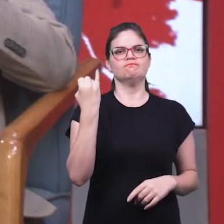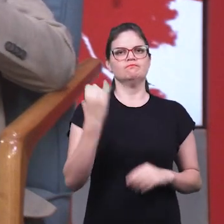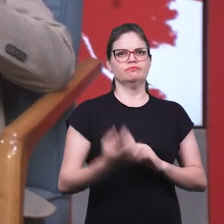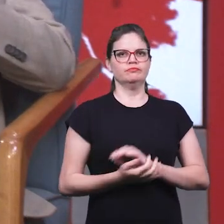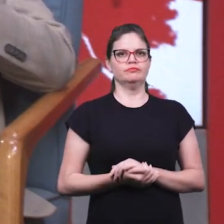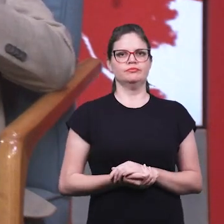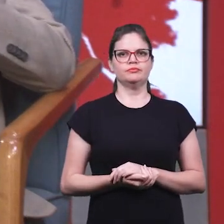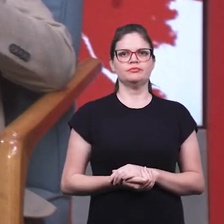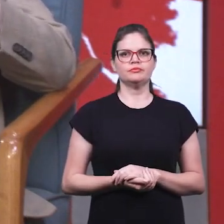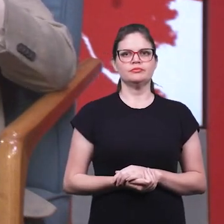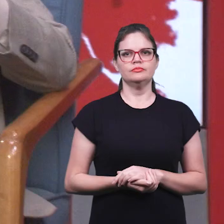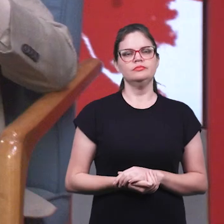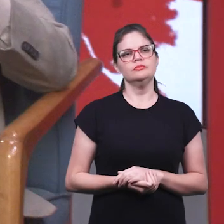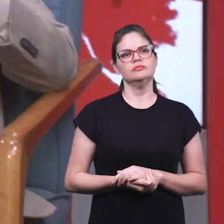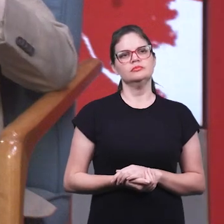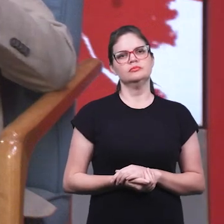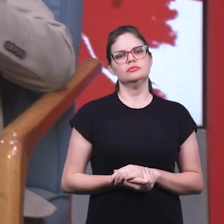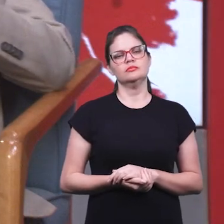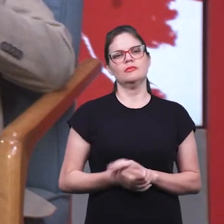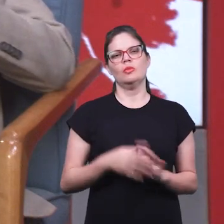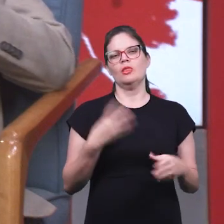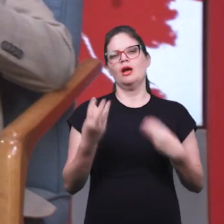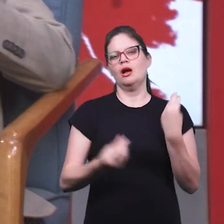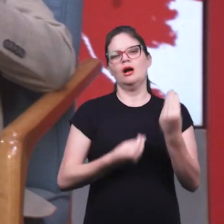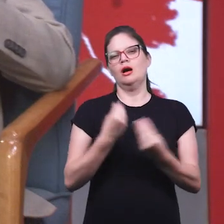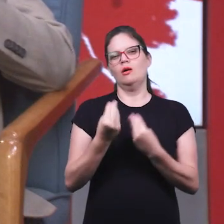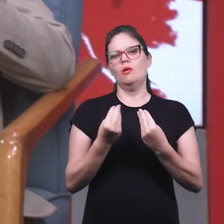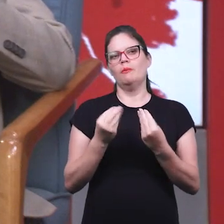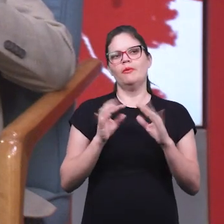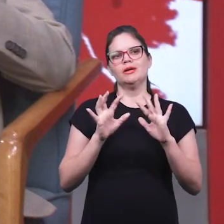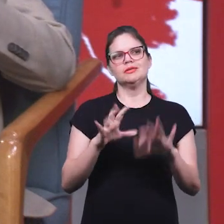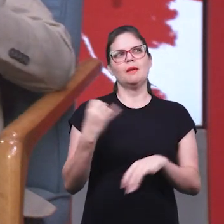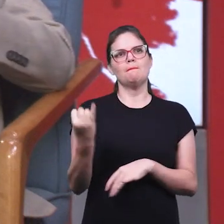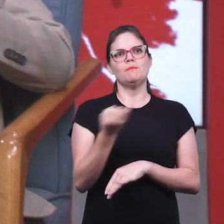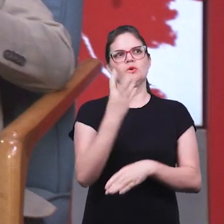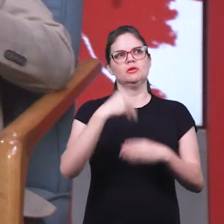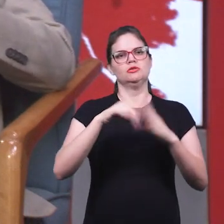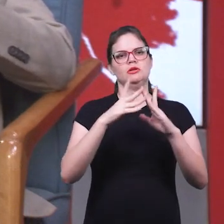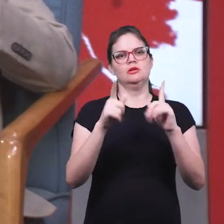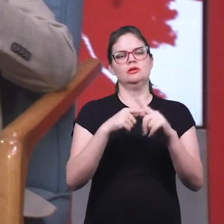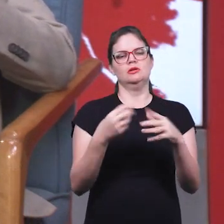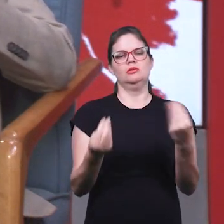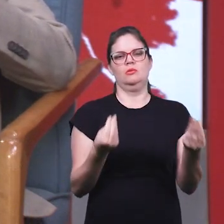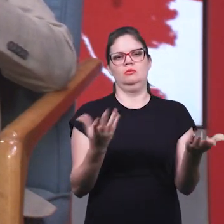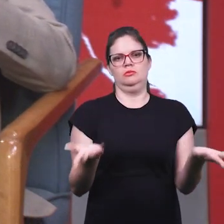igreja. Como que o diácono é importante na vida da igreja?